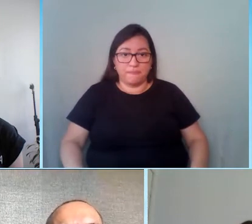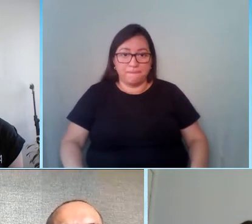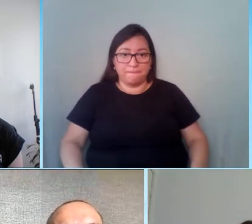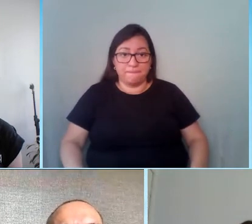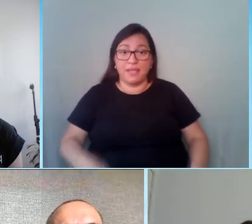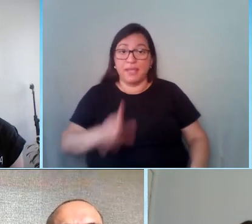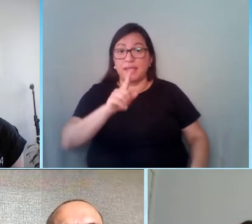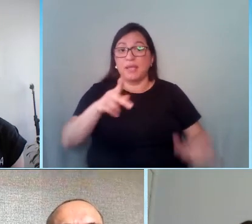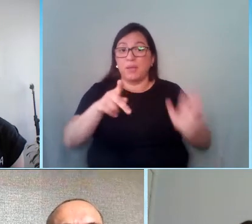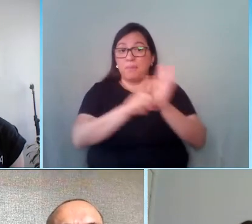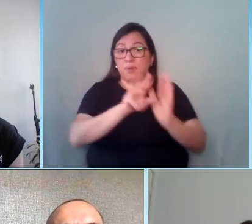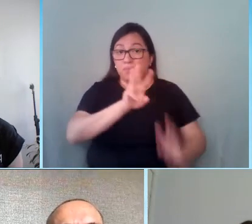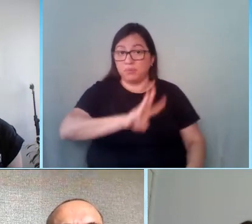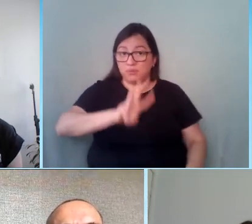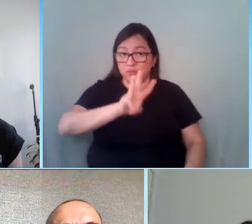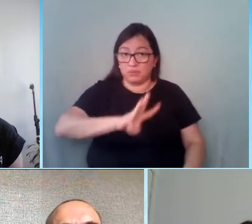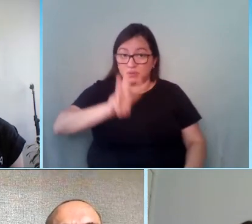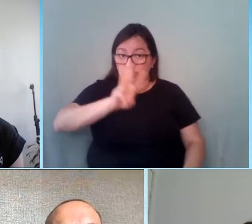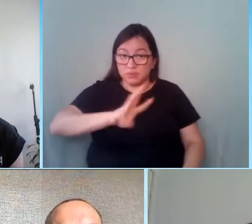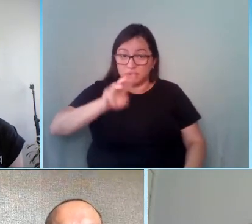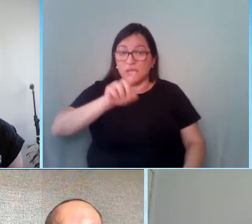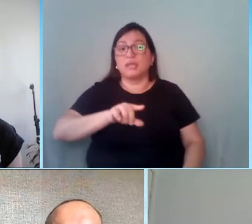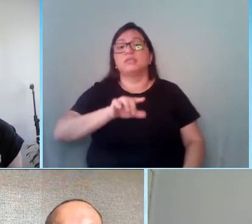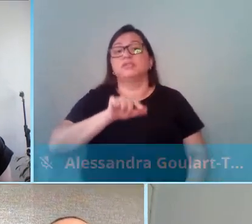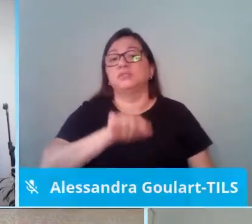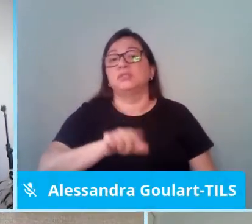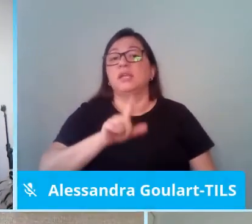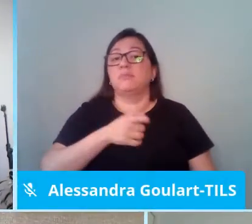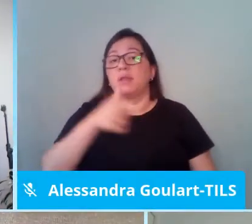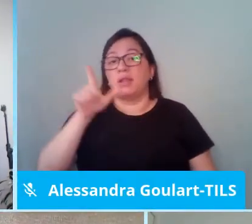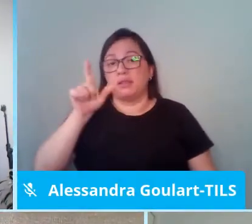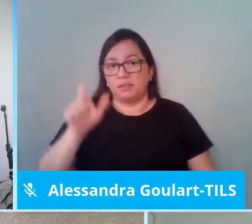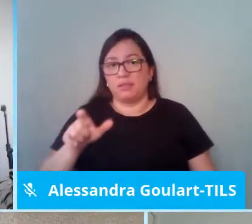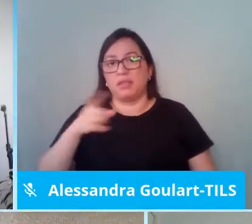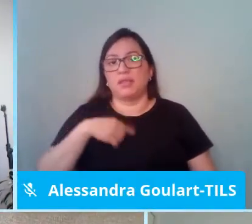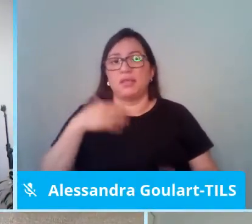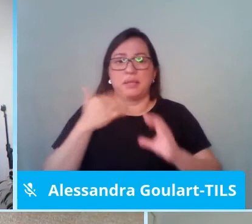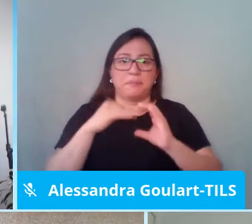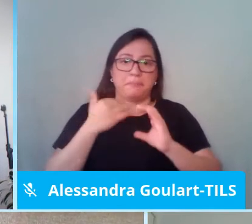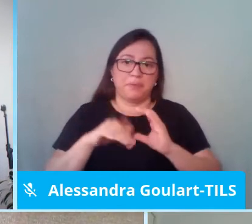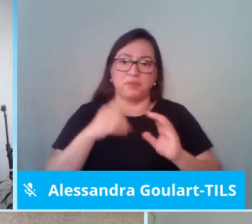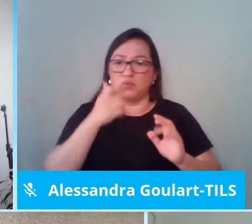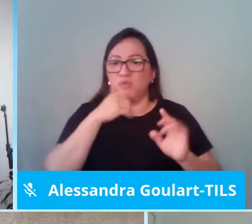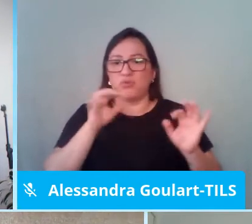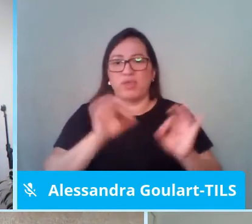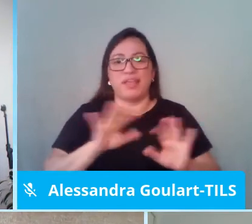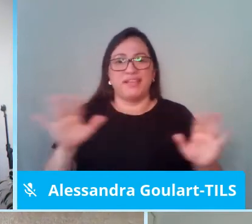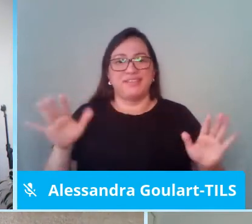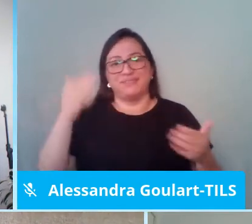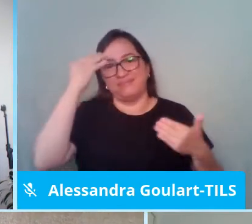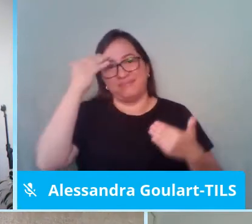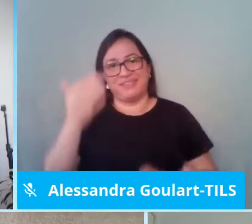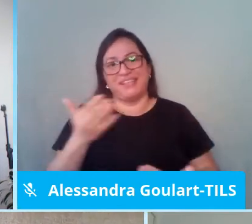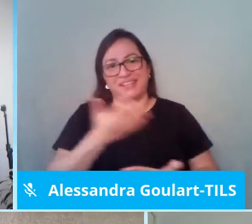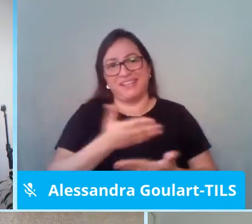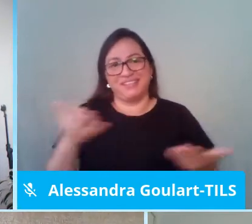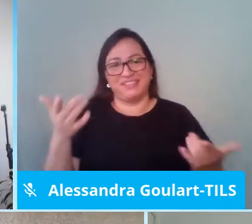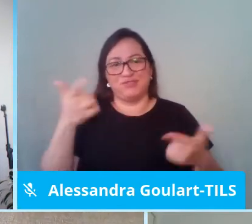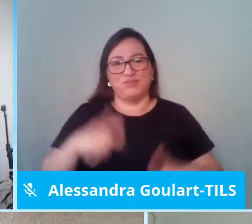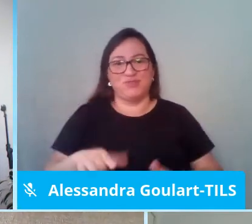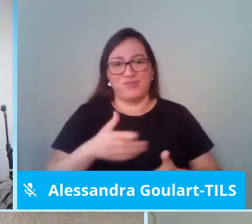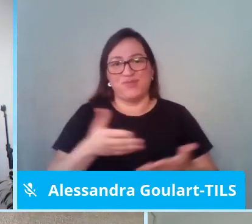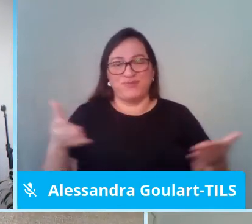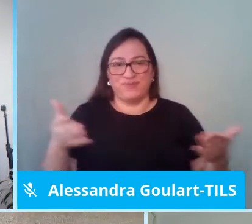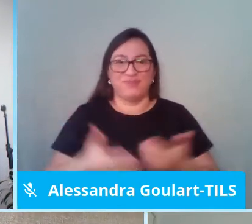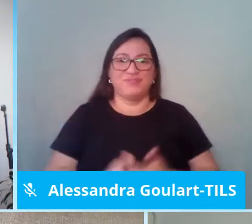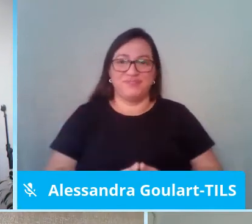é o do site. Aí no site tem o nosso e-mail, Tá. Acho que é isso, Gabi. Obrigada, gente, mais uma vez.